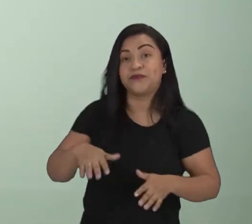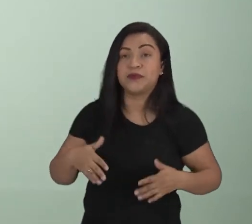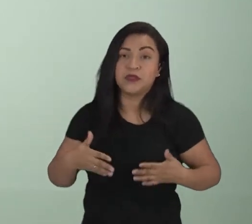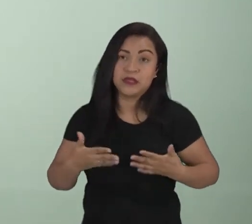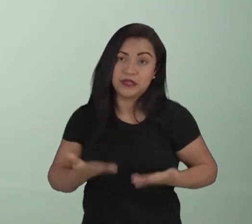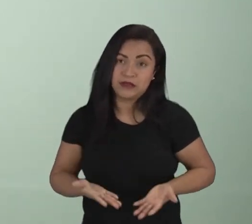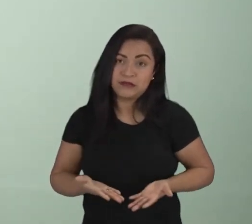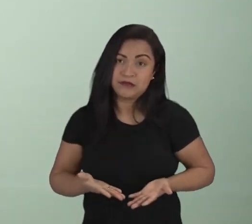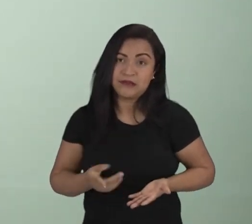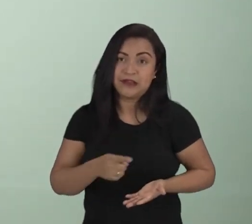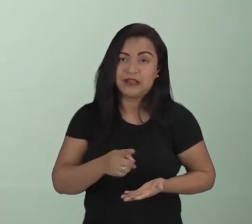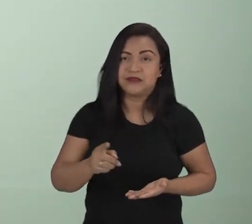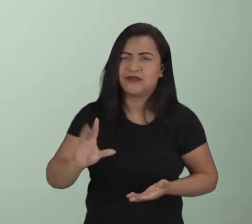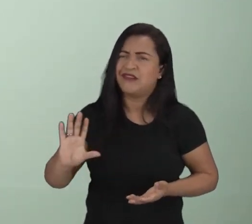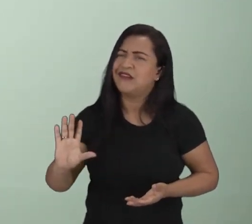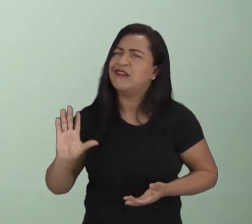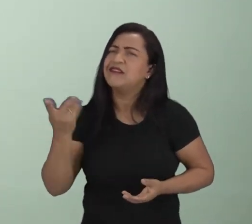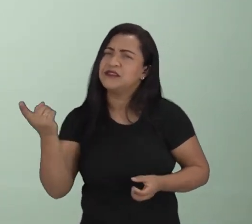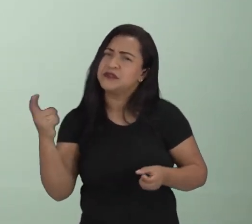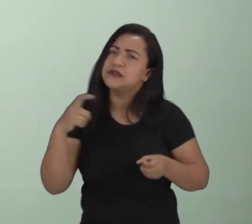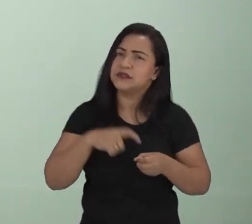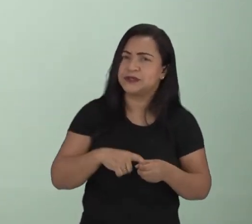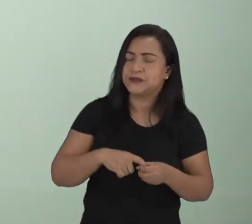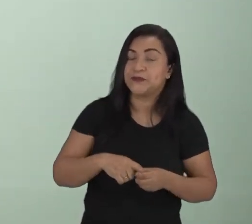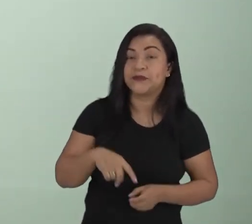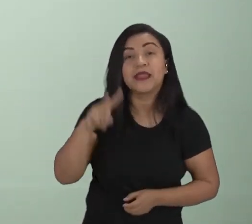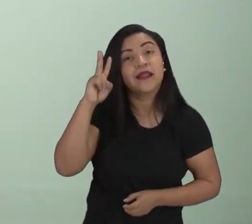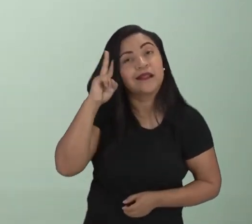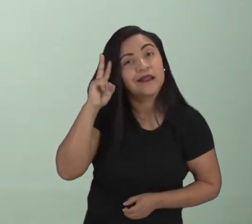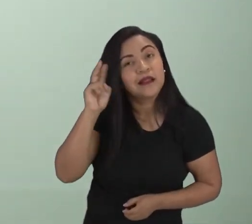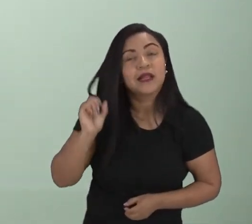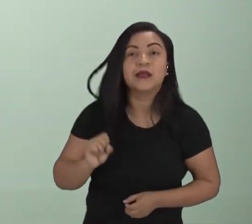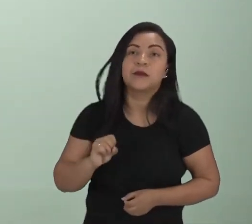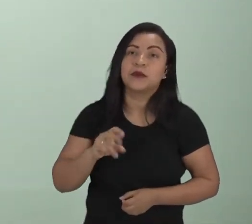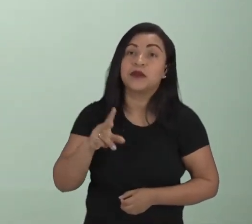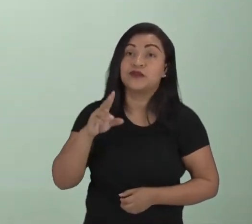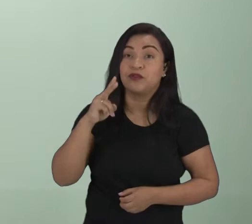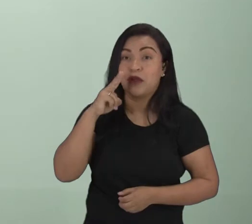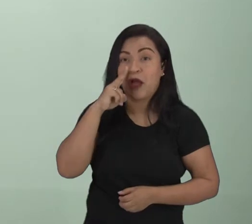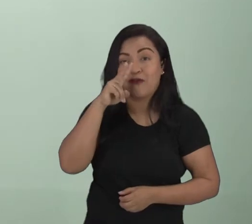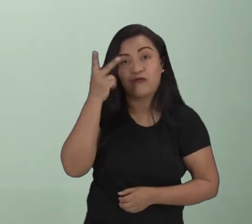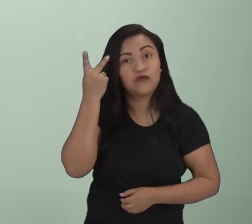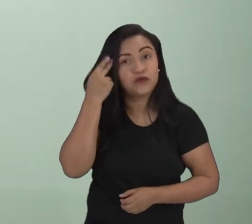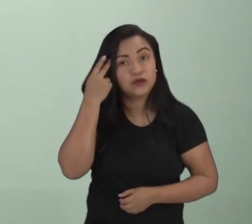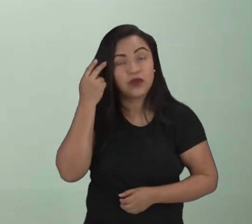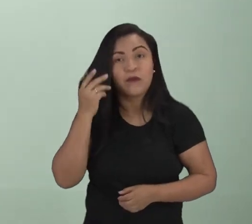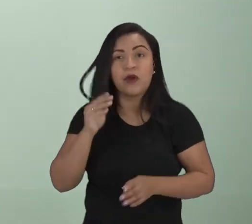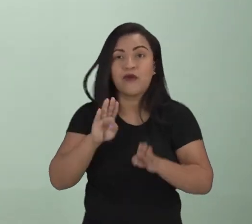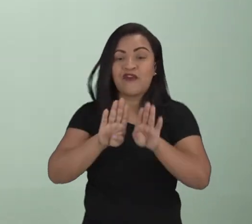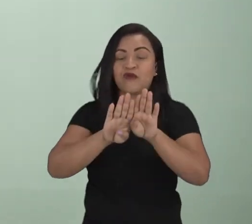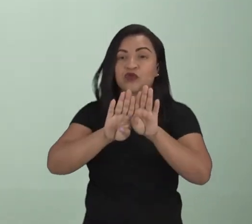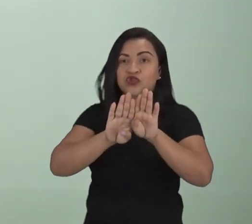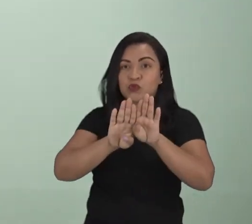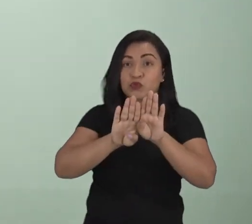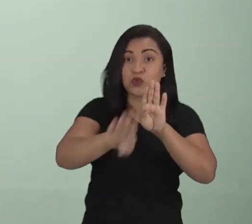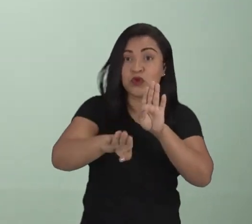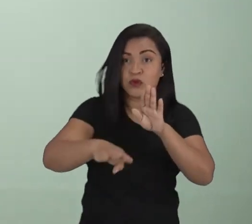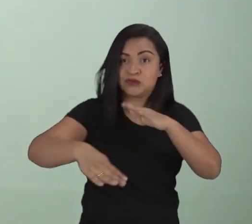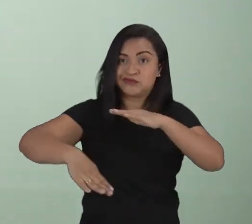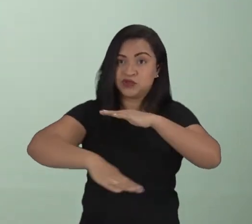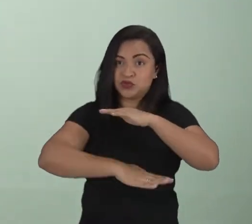elas são ação e reação? Lembre-se de que a força normal é a força de empurrão da